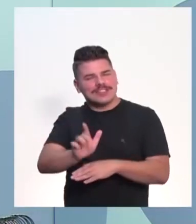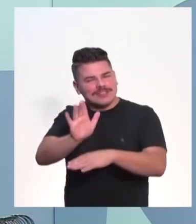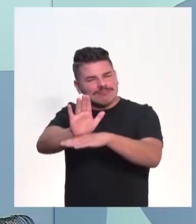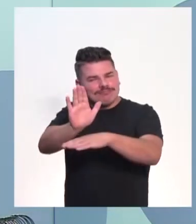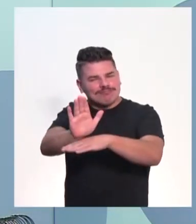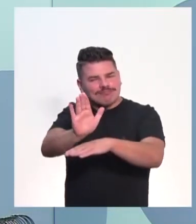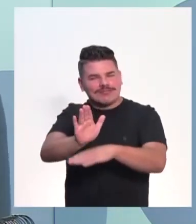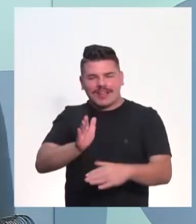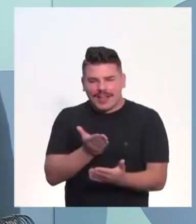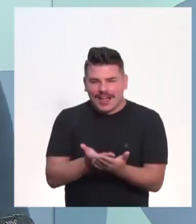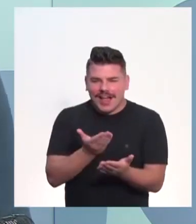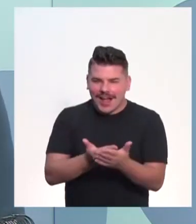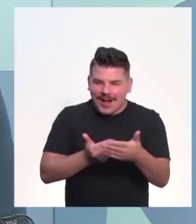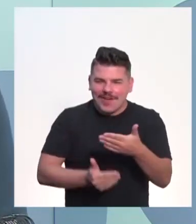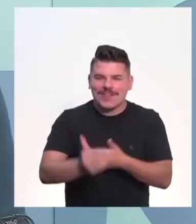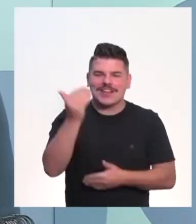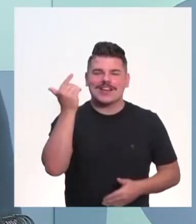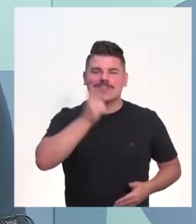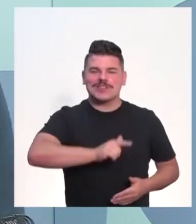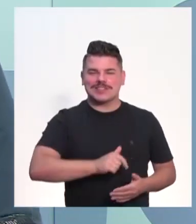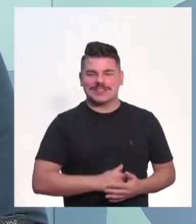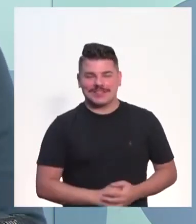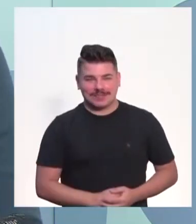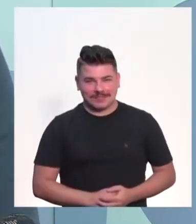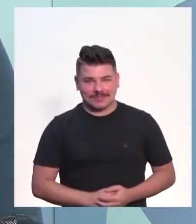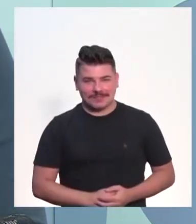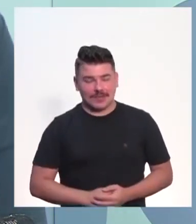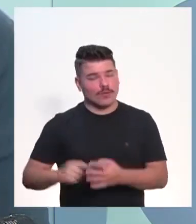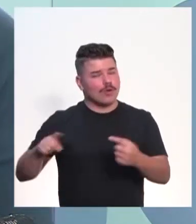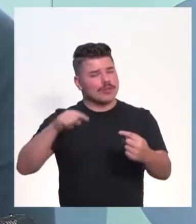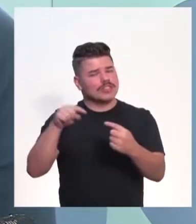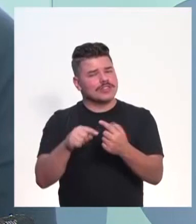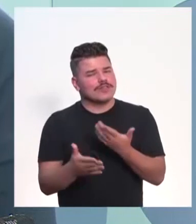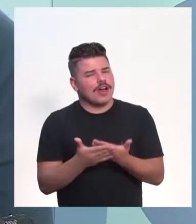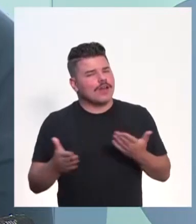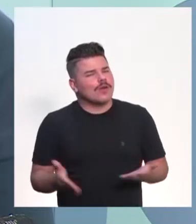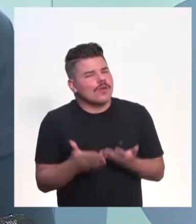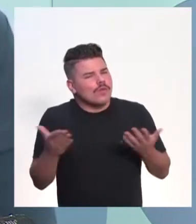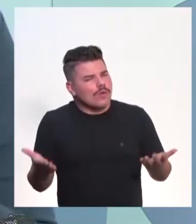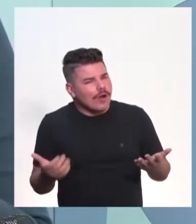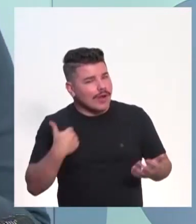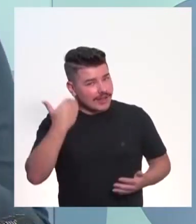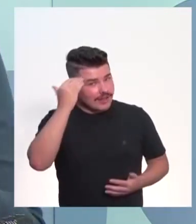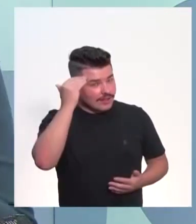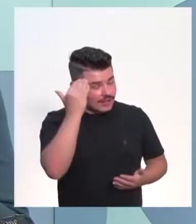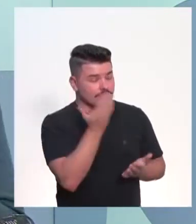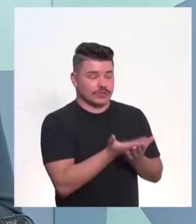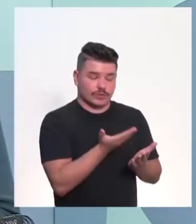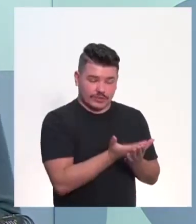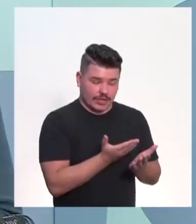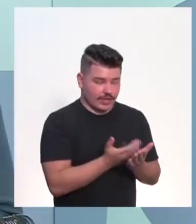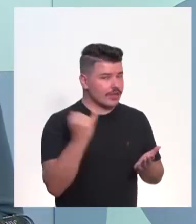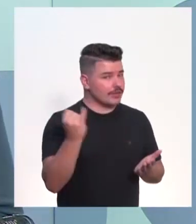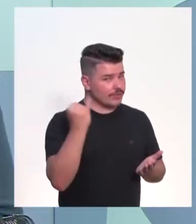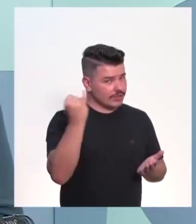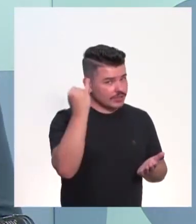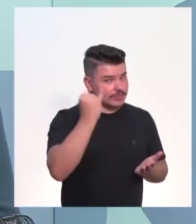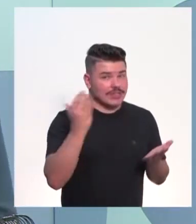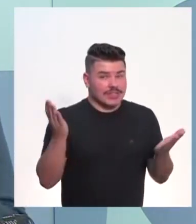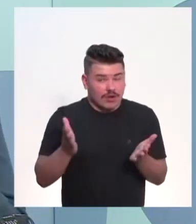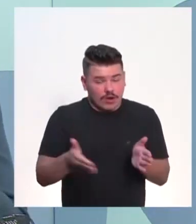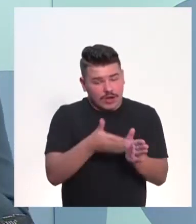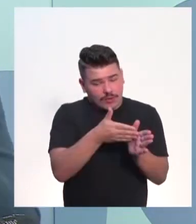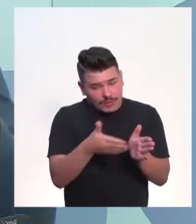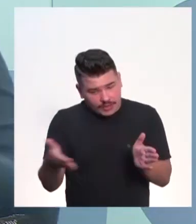atividades. O objetivo da aula, então, vai ser compreender a importância de estudar, mesmo no contexto que a gente está vivendo